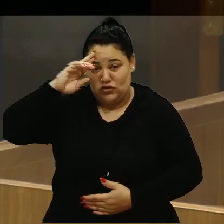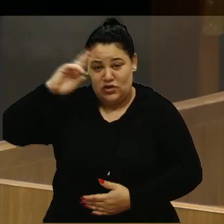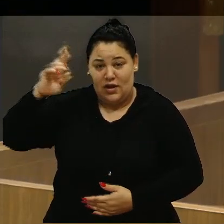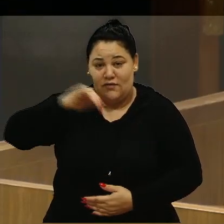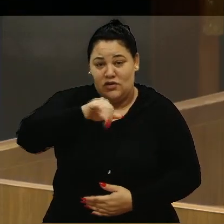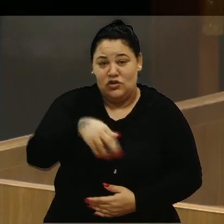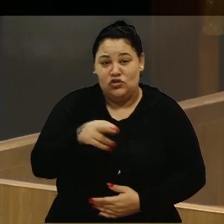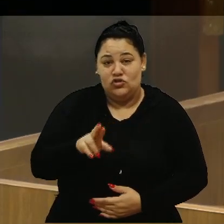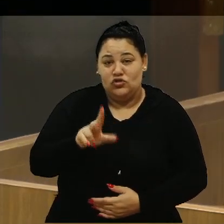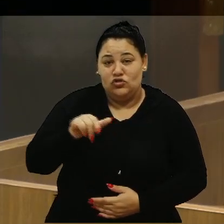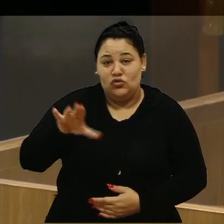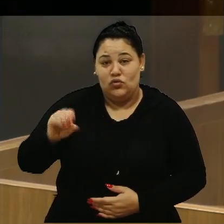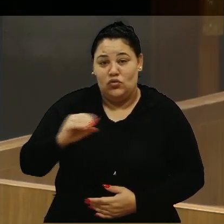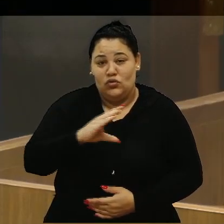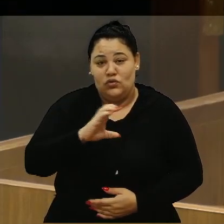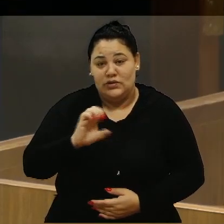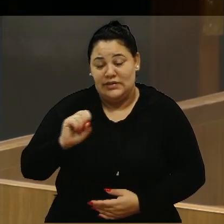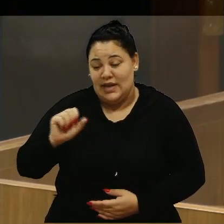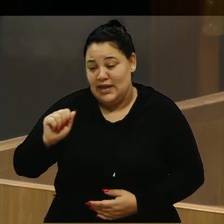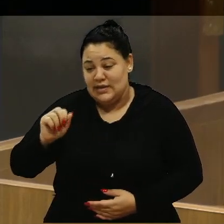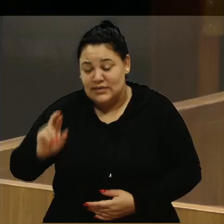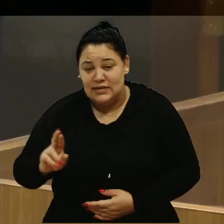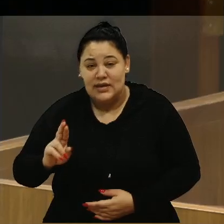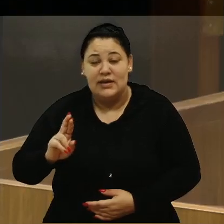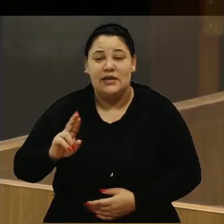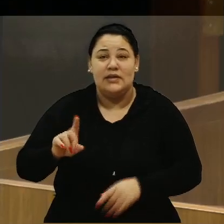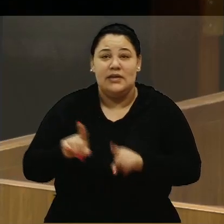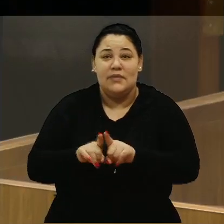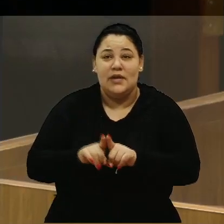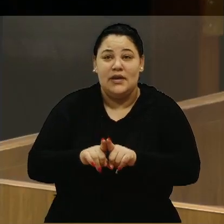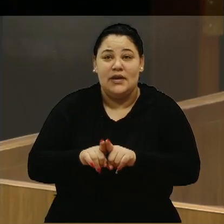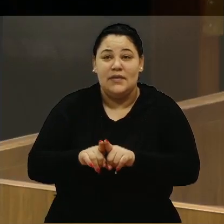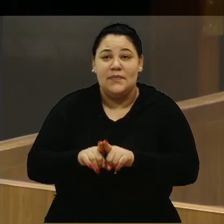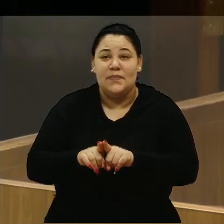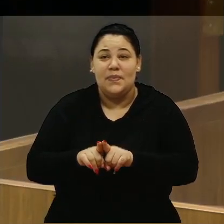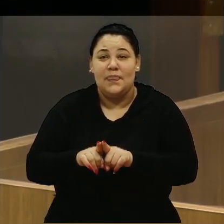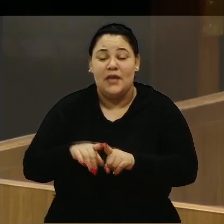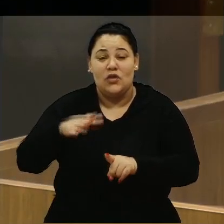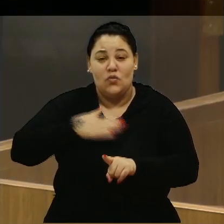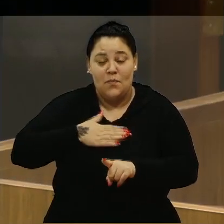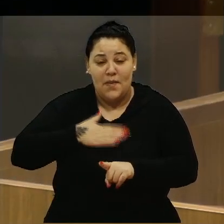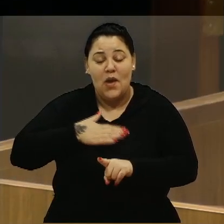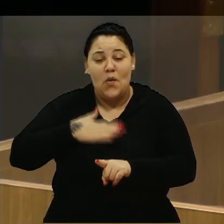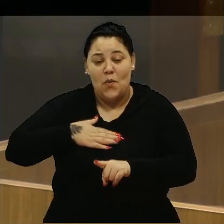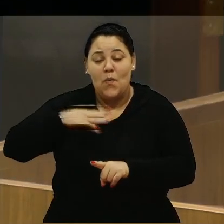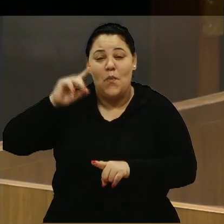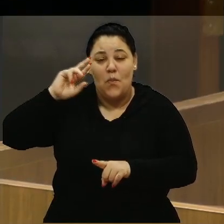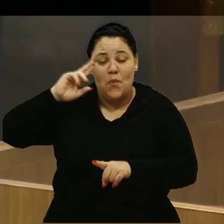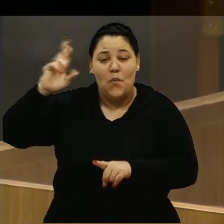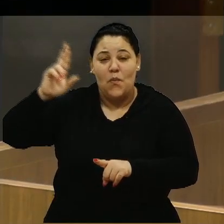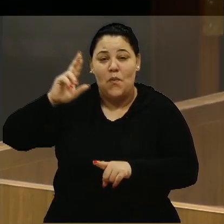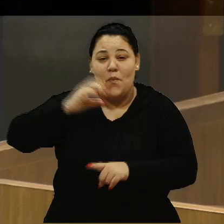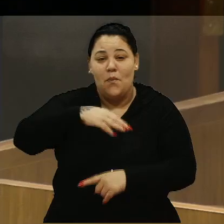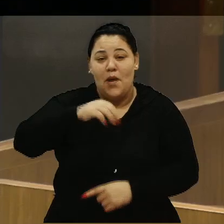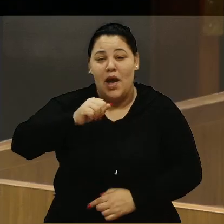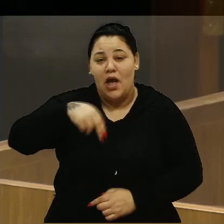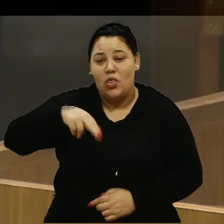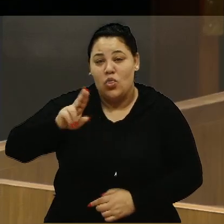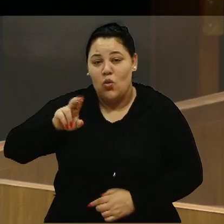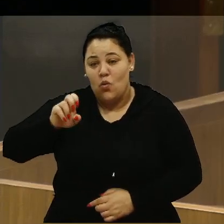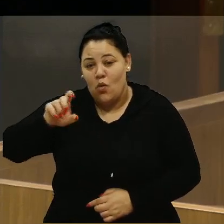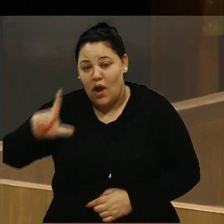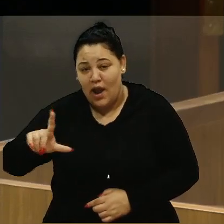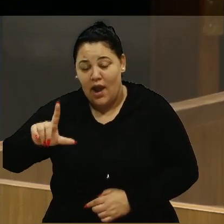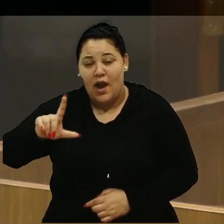Júlio César Martins Cocolígio, mestre Grilo, e do meu mestre, senhor Manuel Olímpio de Souza,